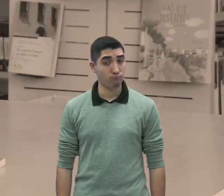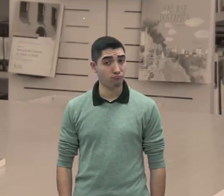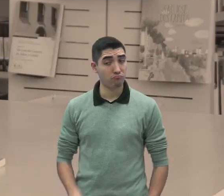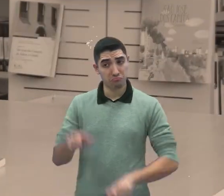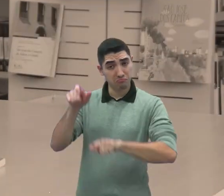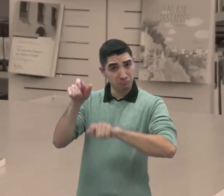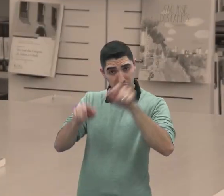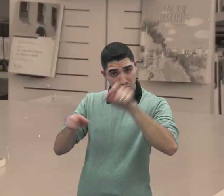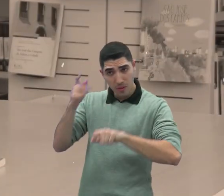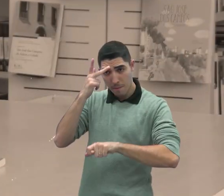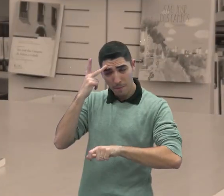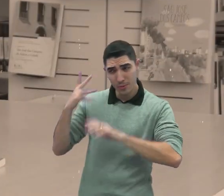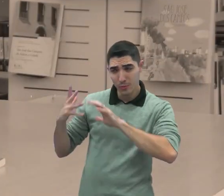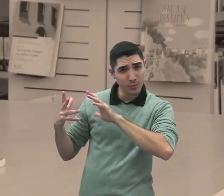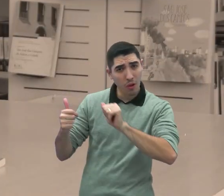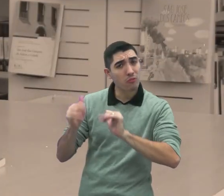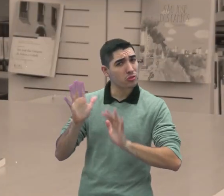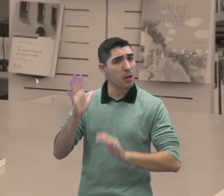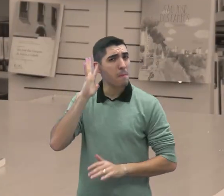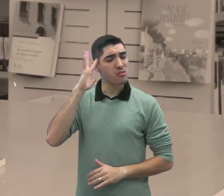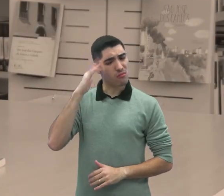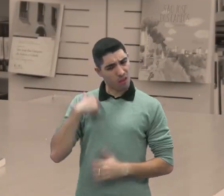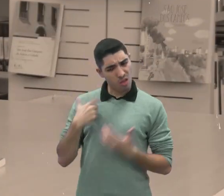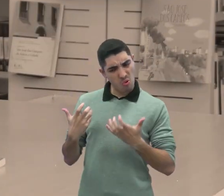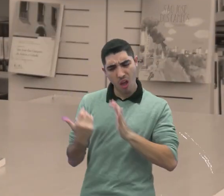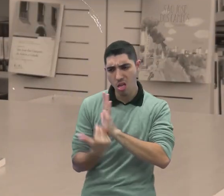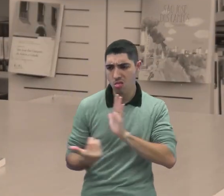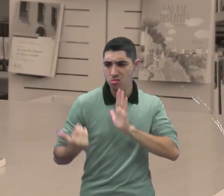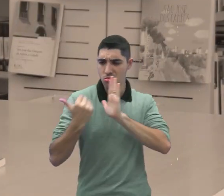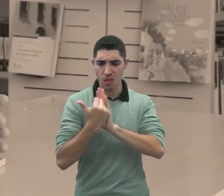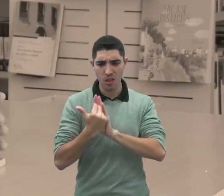Todo mundo em algum momento da vida já quis ser mais do que